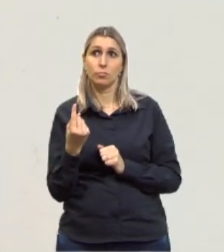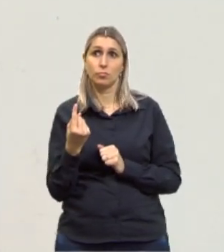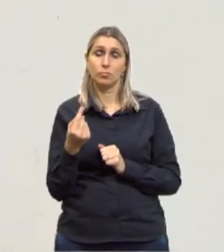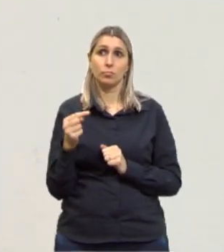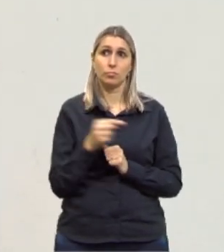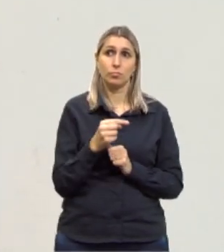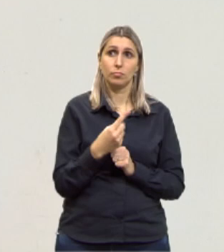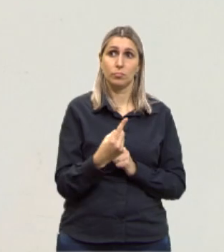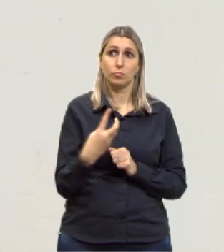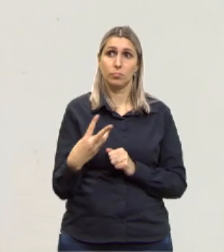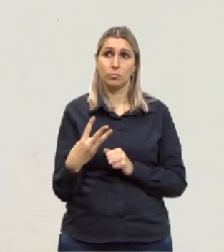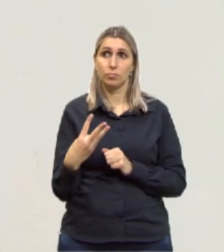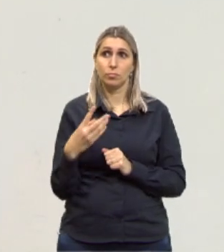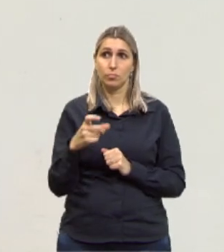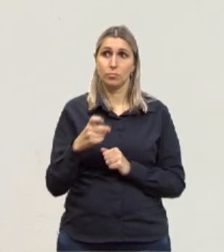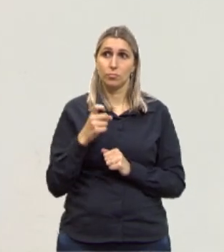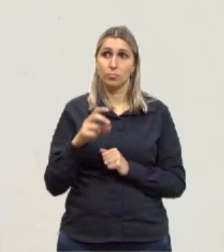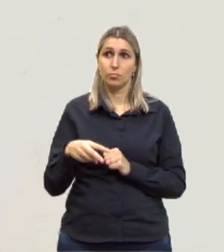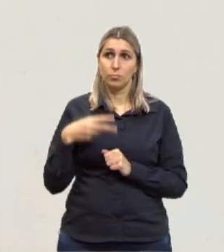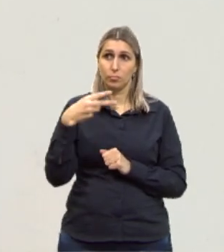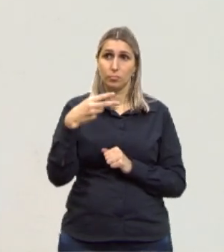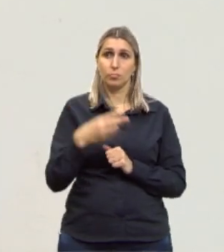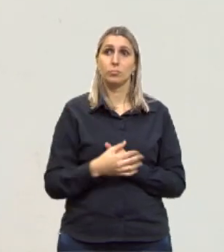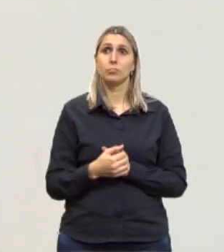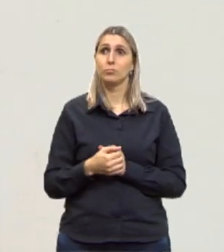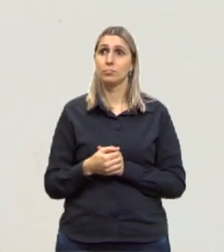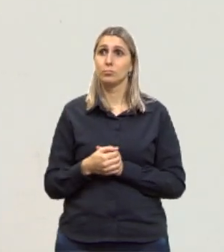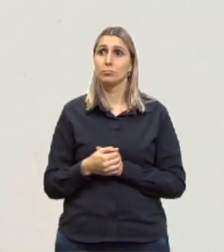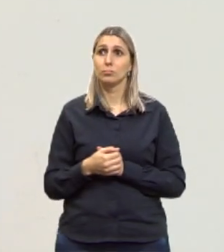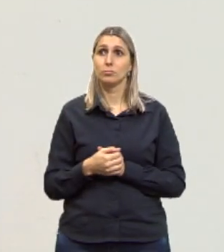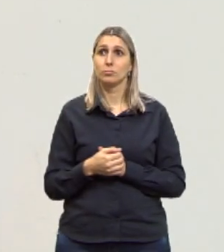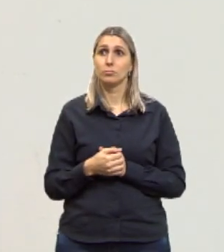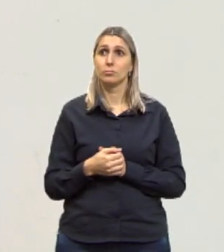devo 13x ao quadrado.